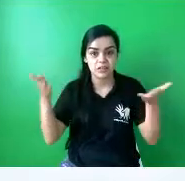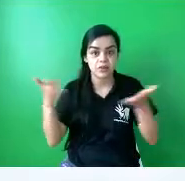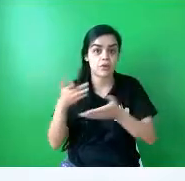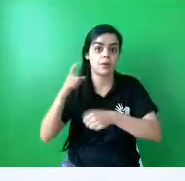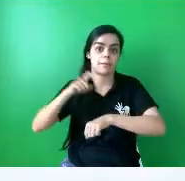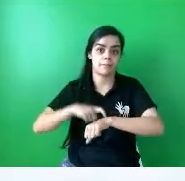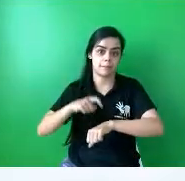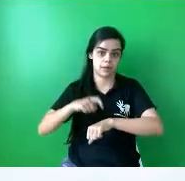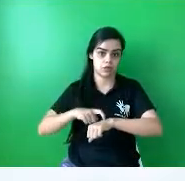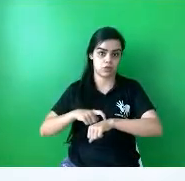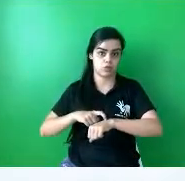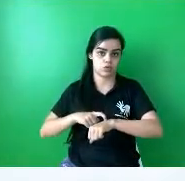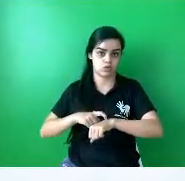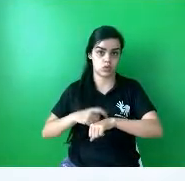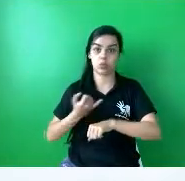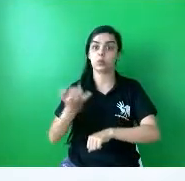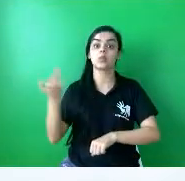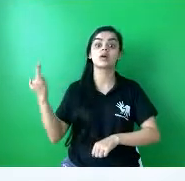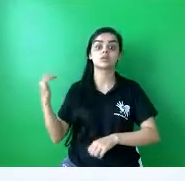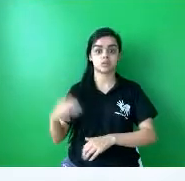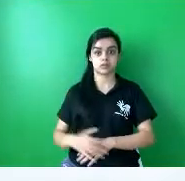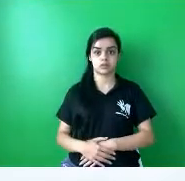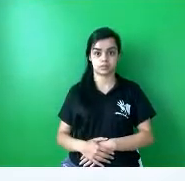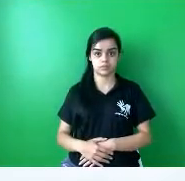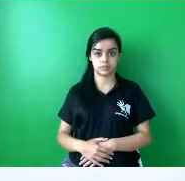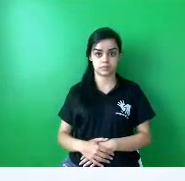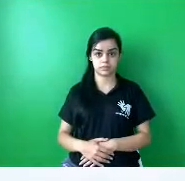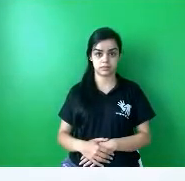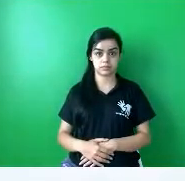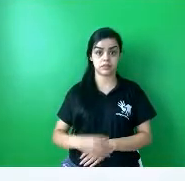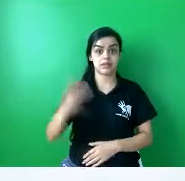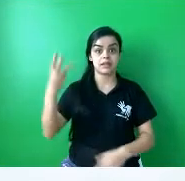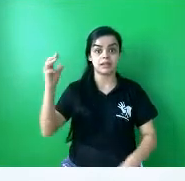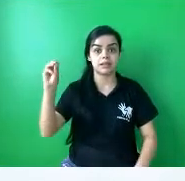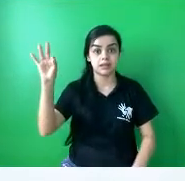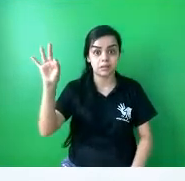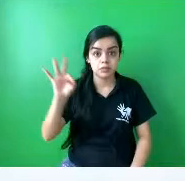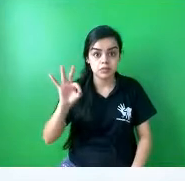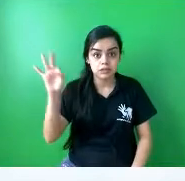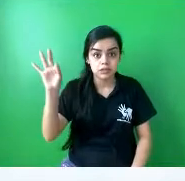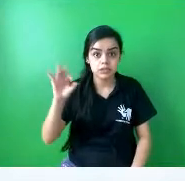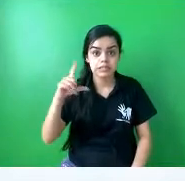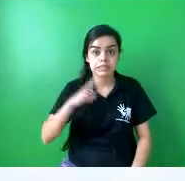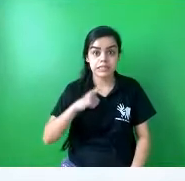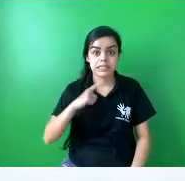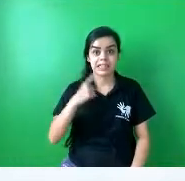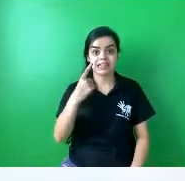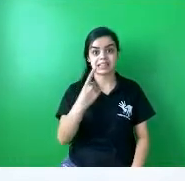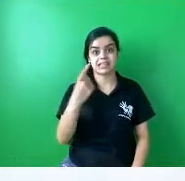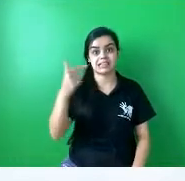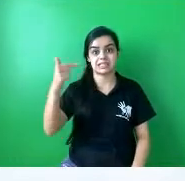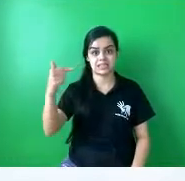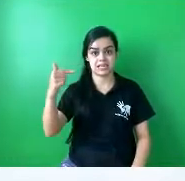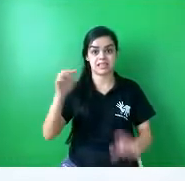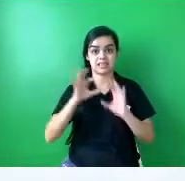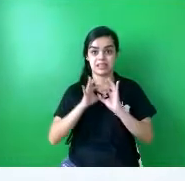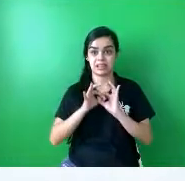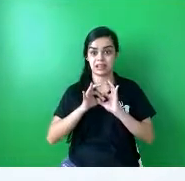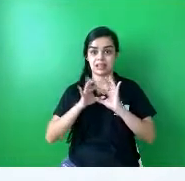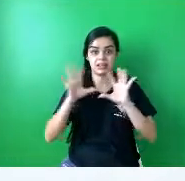momento em função desse decreto? Quantos apartamentos? Como são 30%, nós temos hoje 17 apartamentos